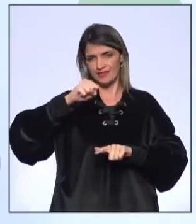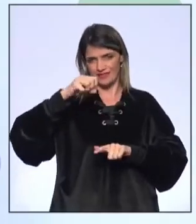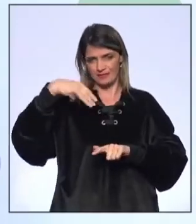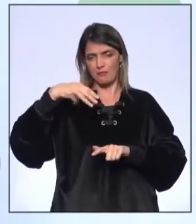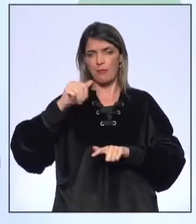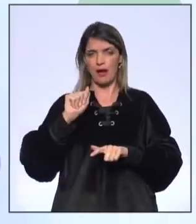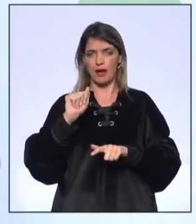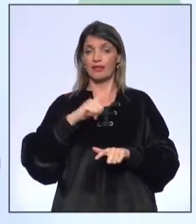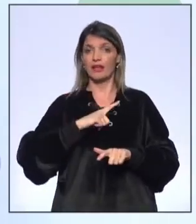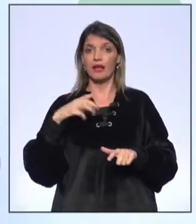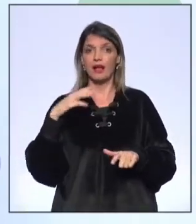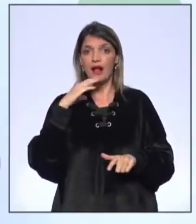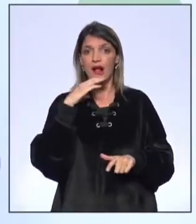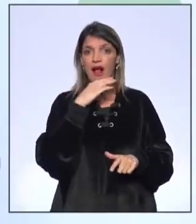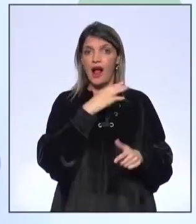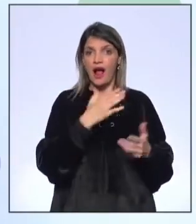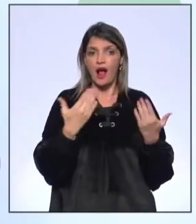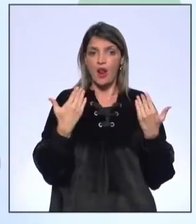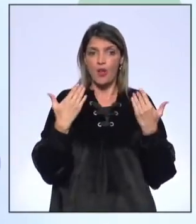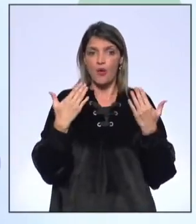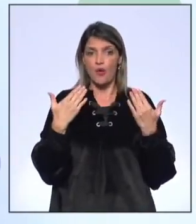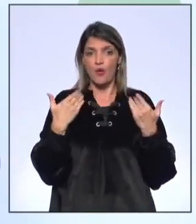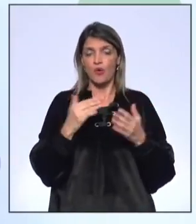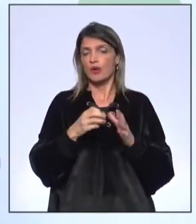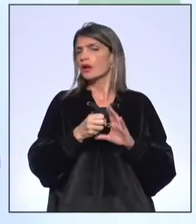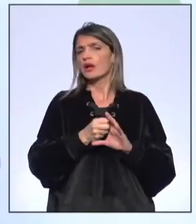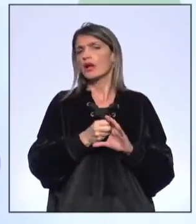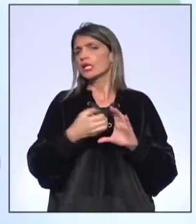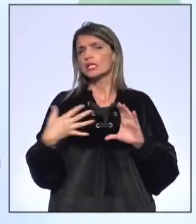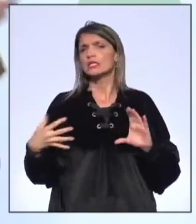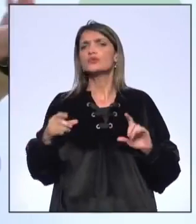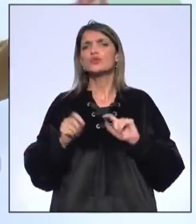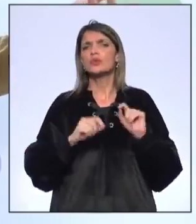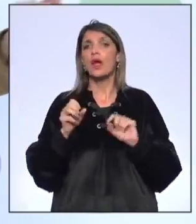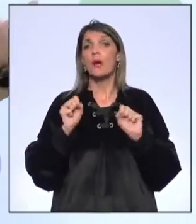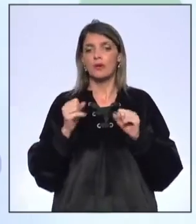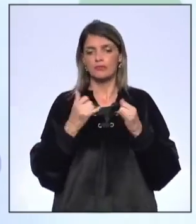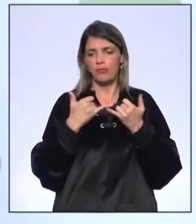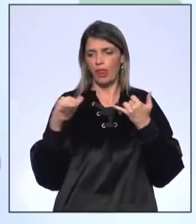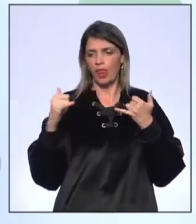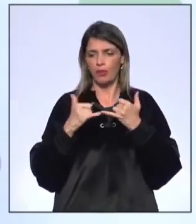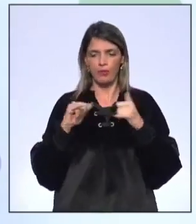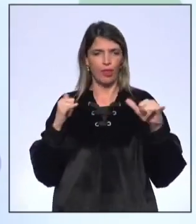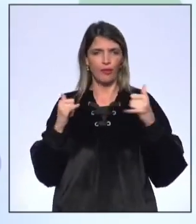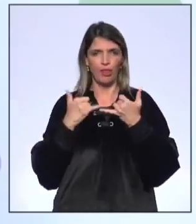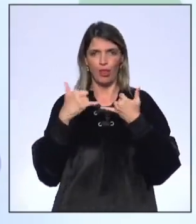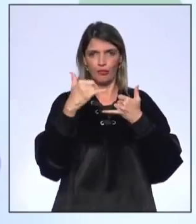tem uma característica que ele pode conduzir